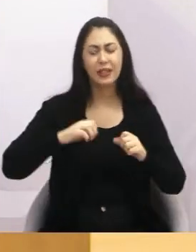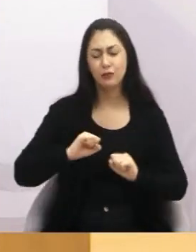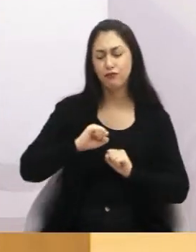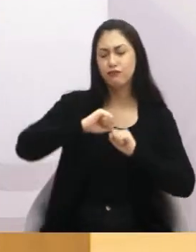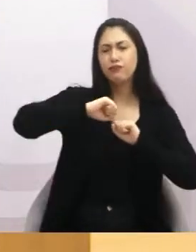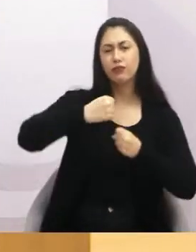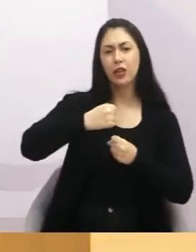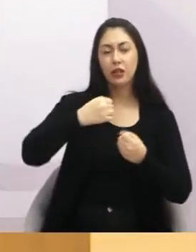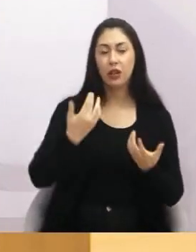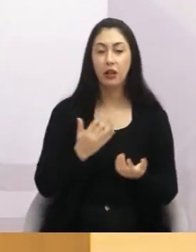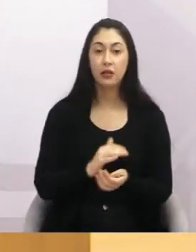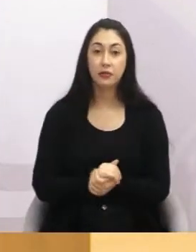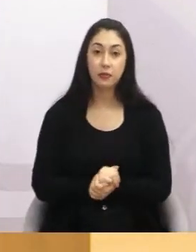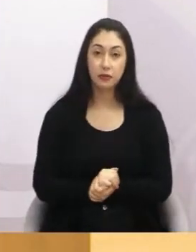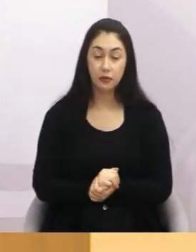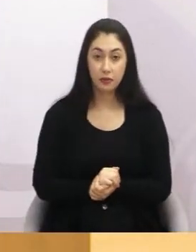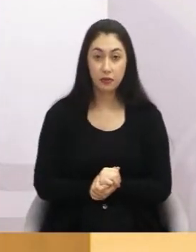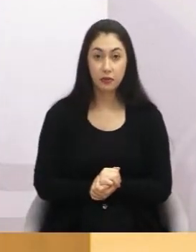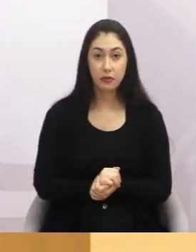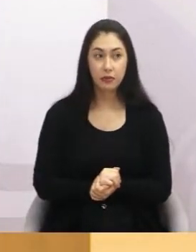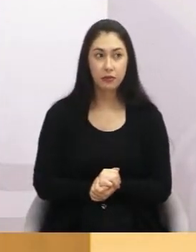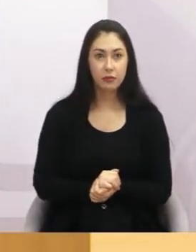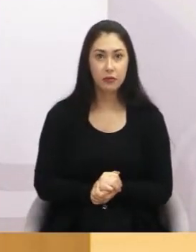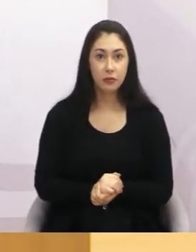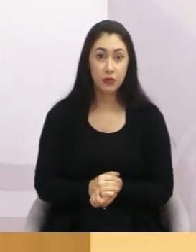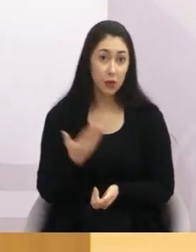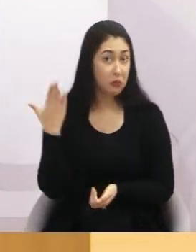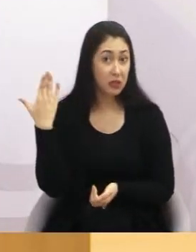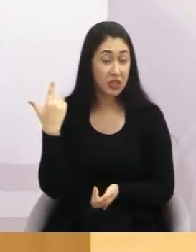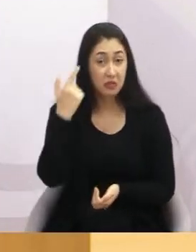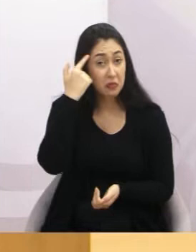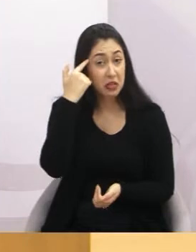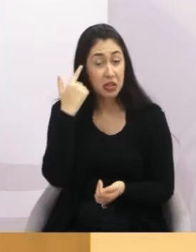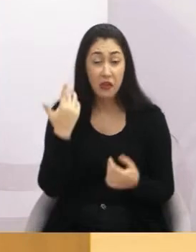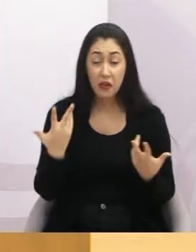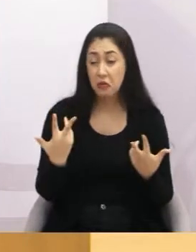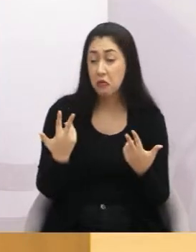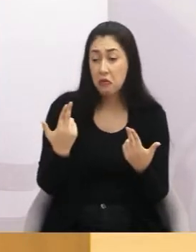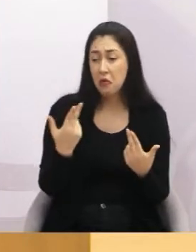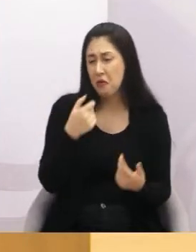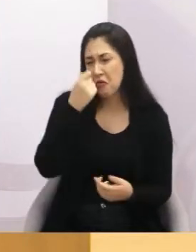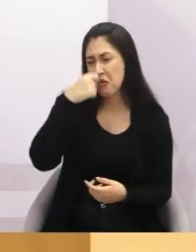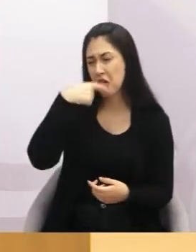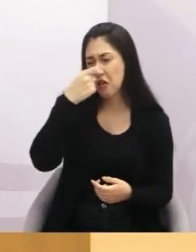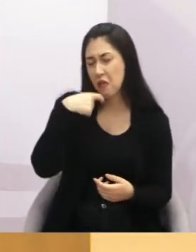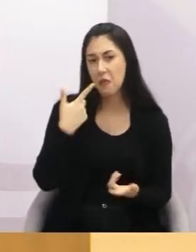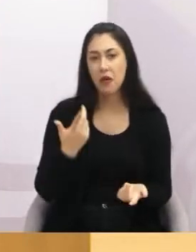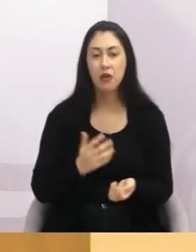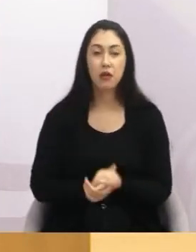essa doença. Era assim que era tratado no começo da pandemia.